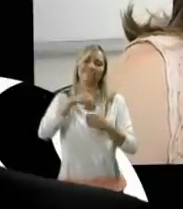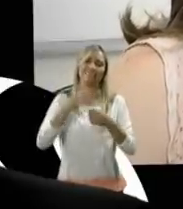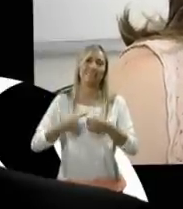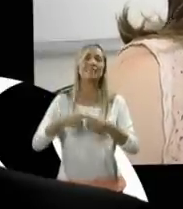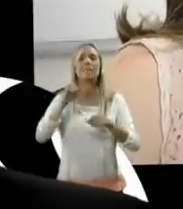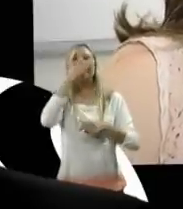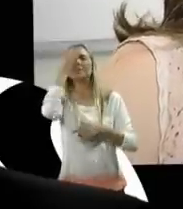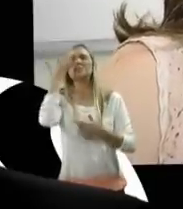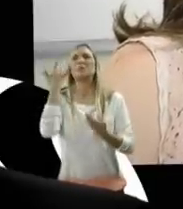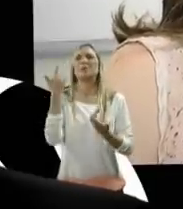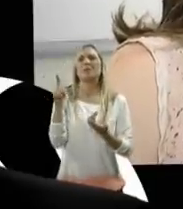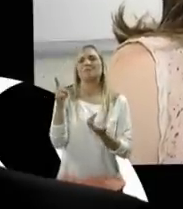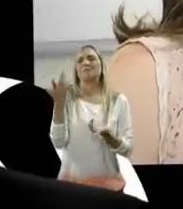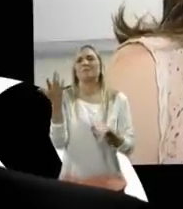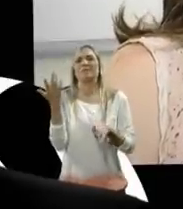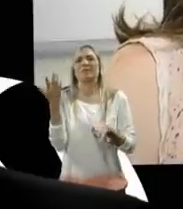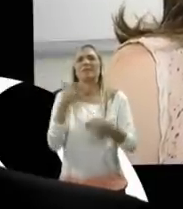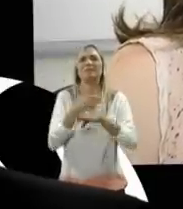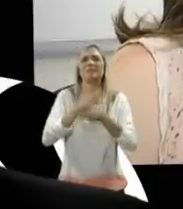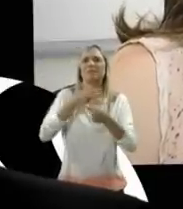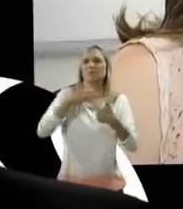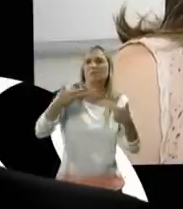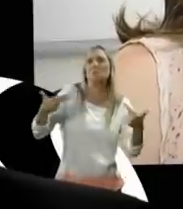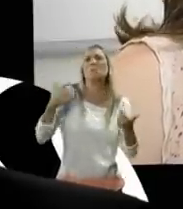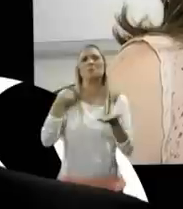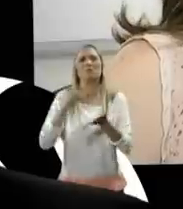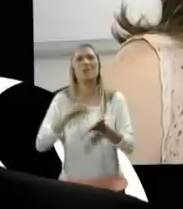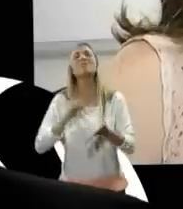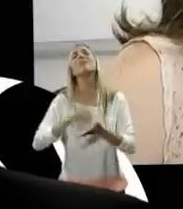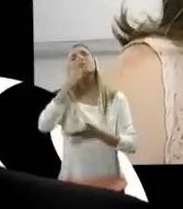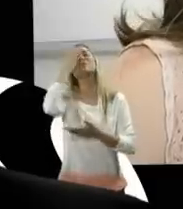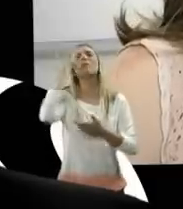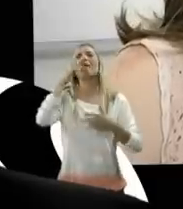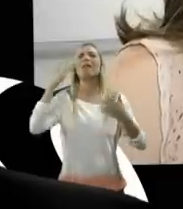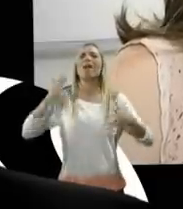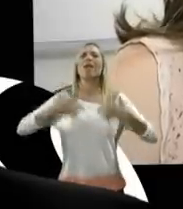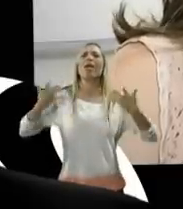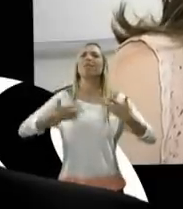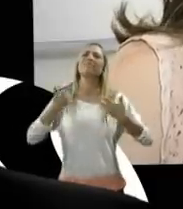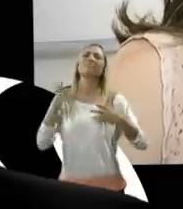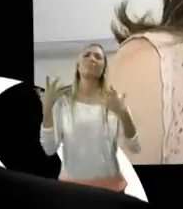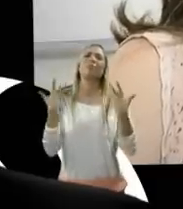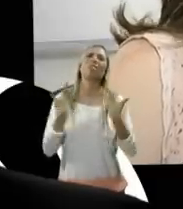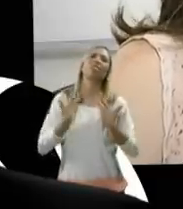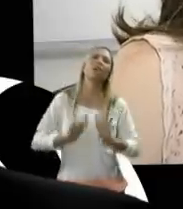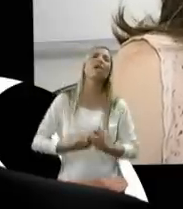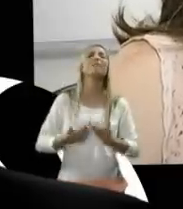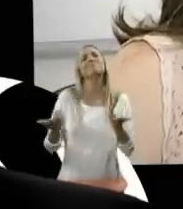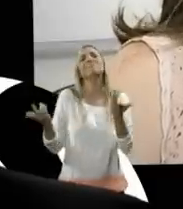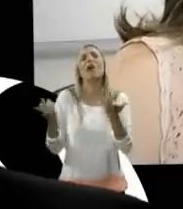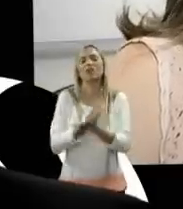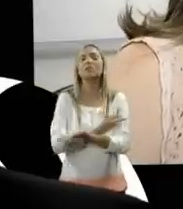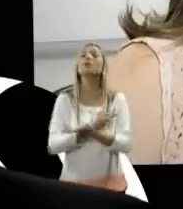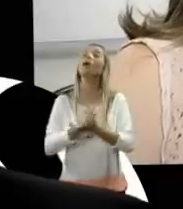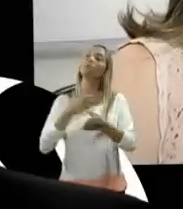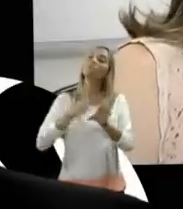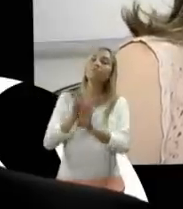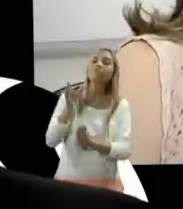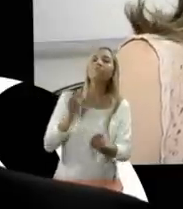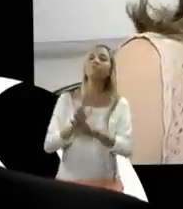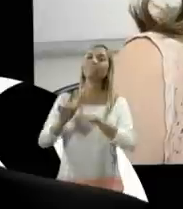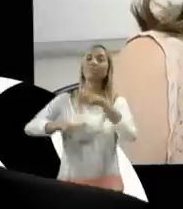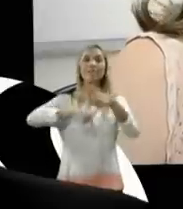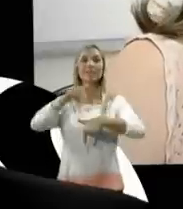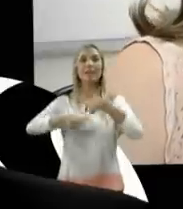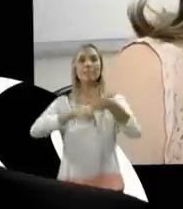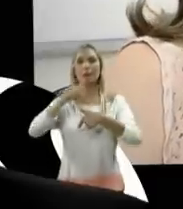a serviços, ela acaba ficando desmotivada. E com esse trabalho, que é